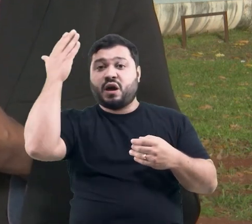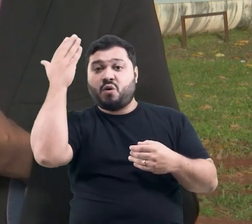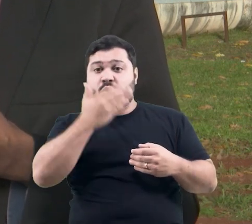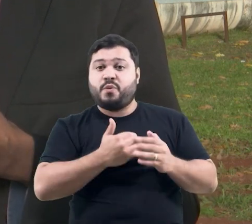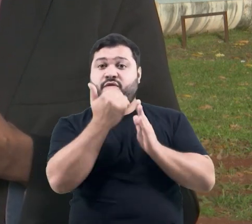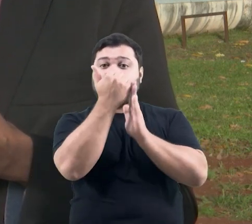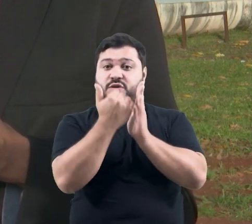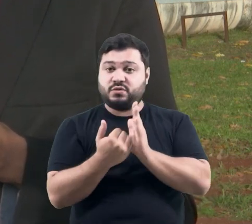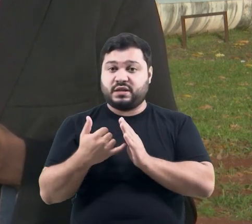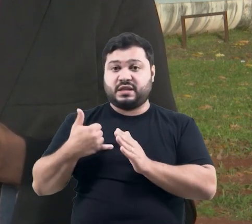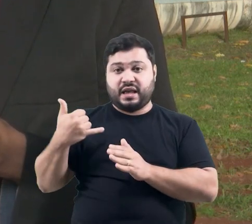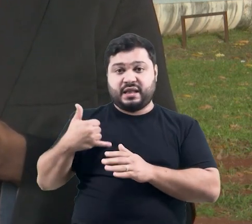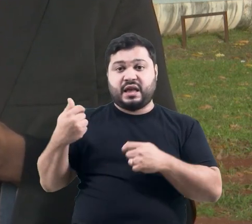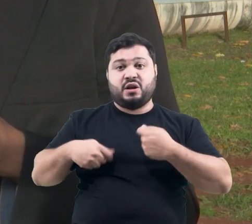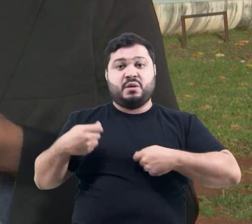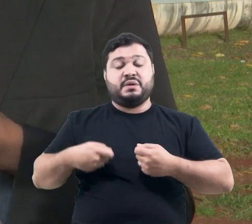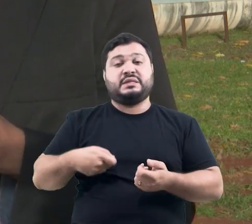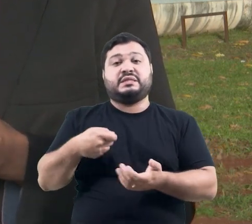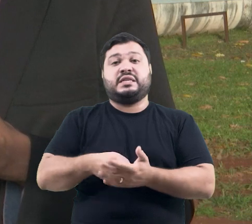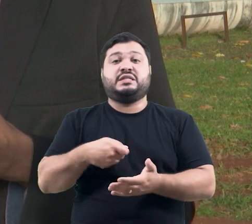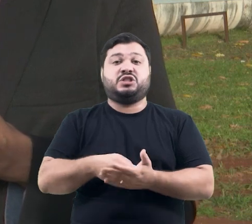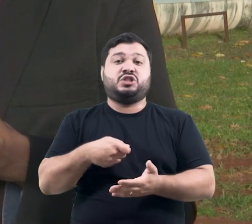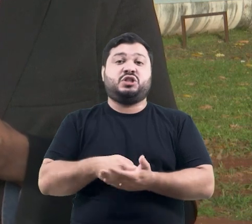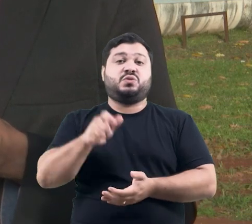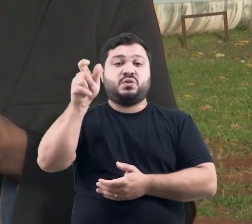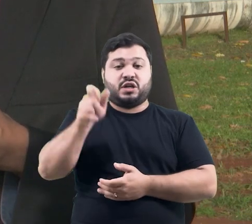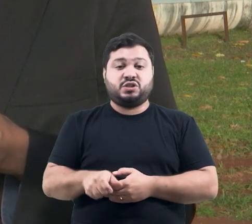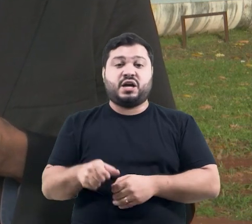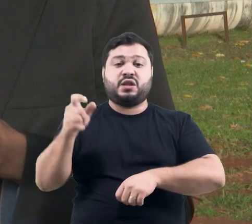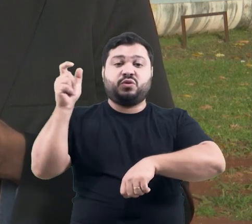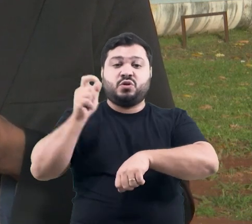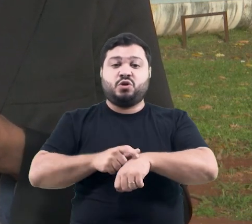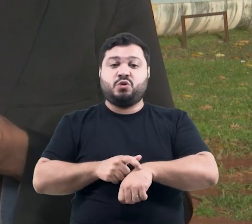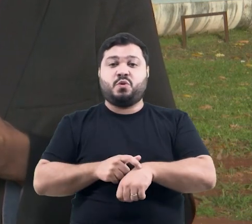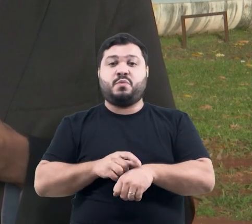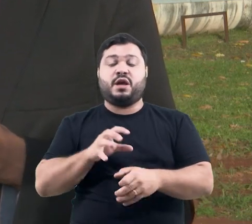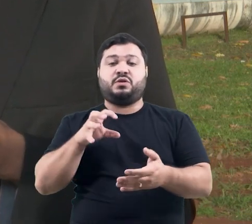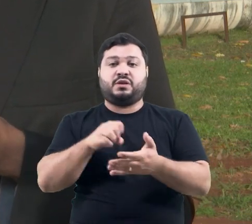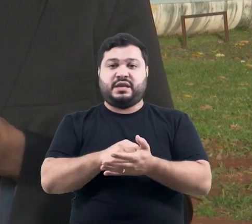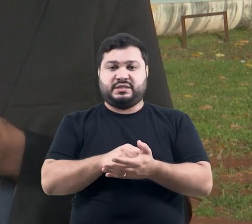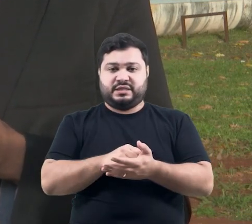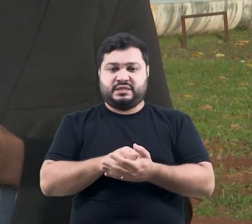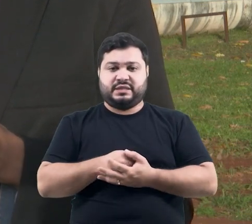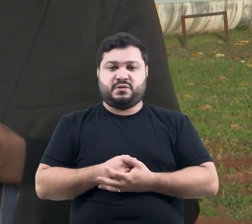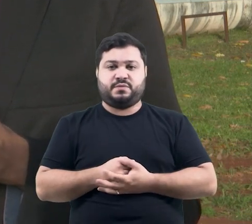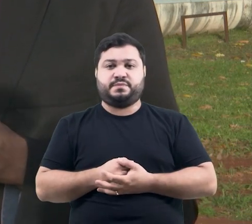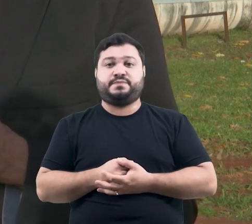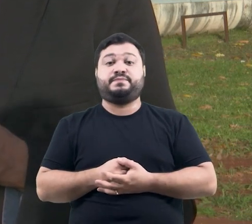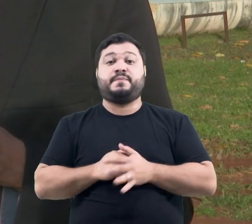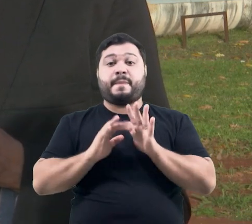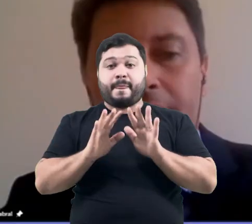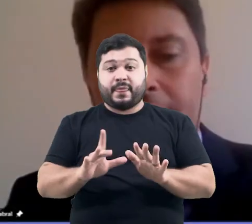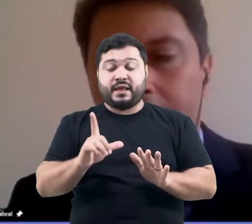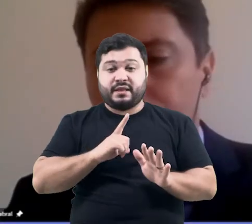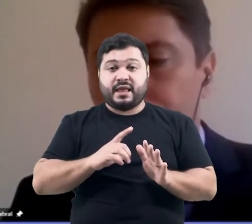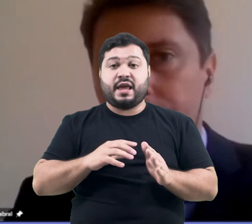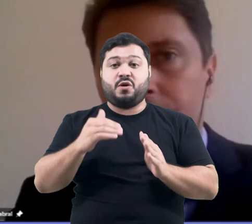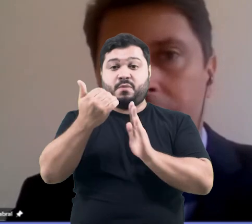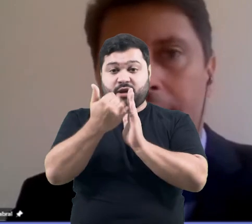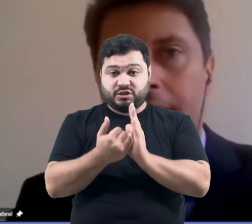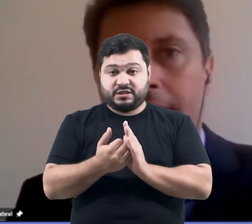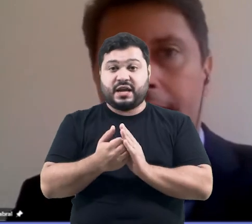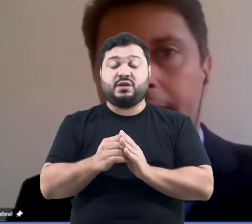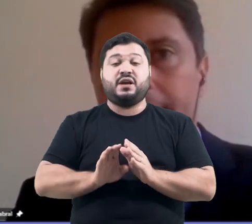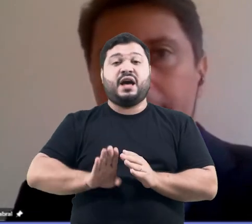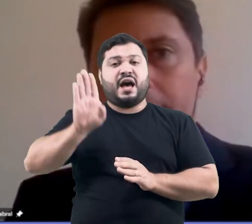que a comprovação do critério etário deve ser exigida do candidato no momento da inscrição no certame. Ainda segundo